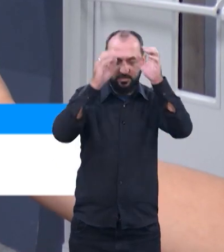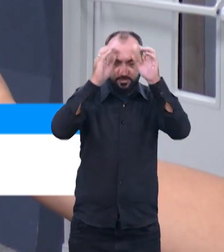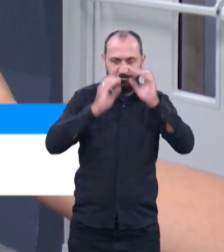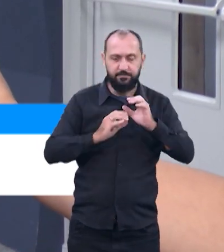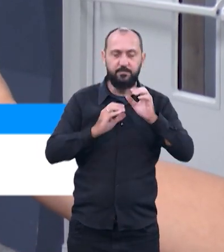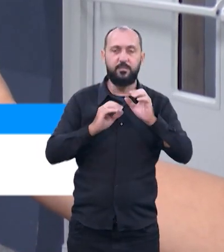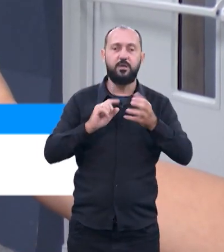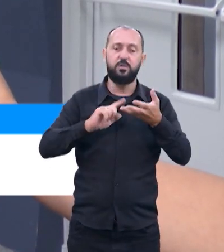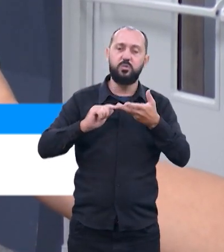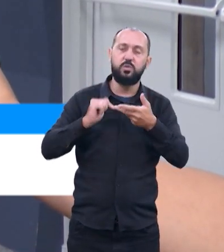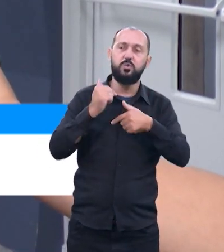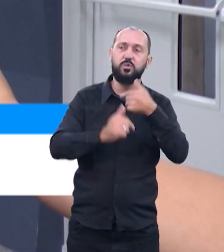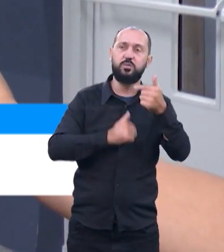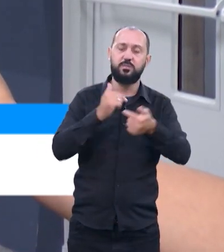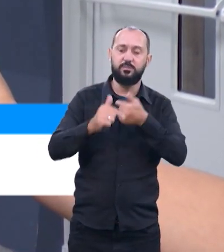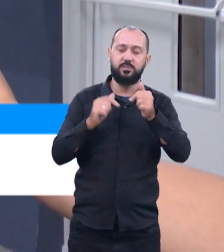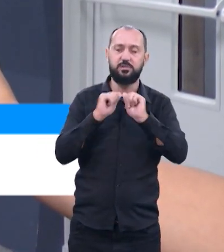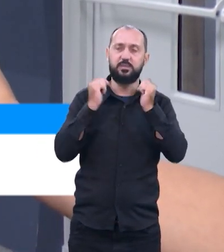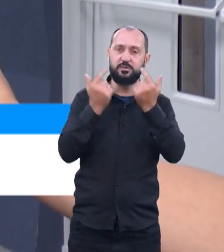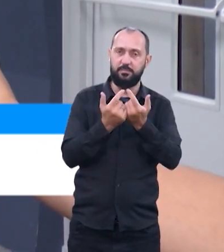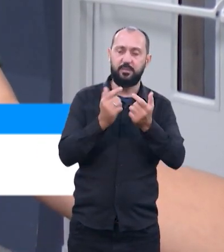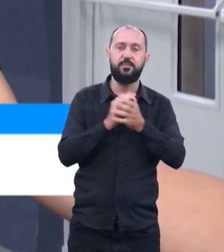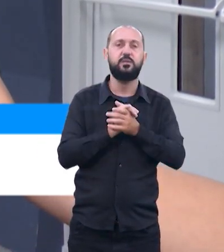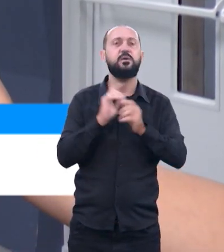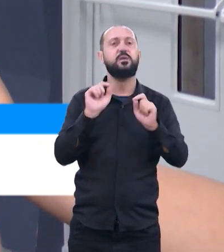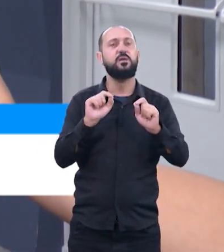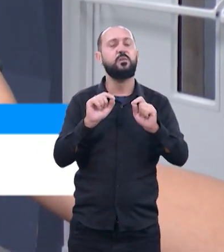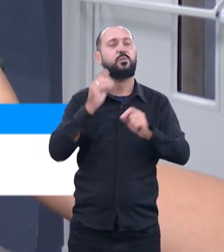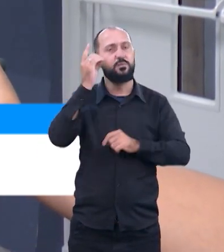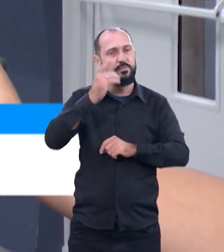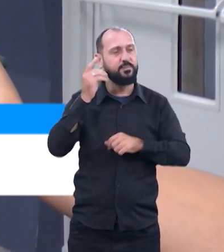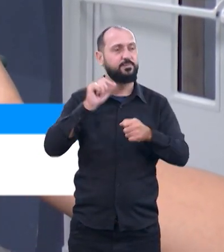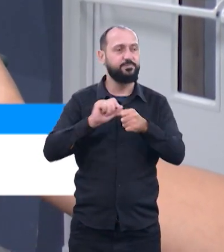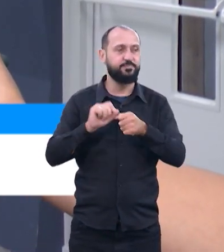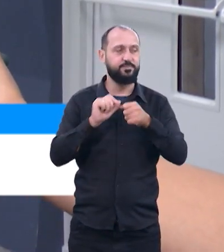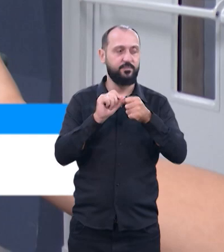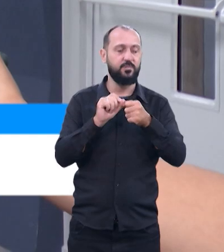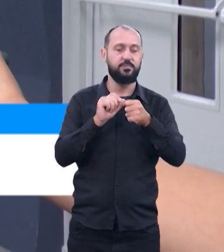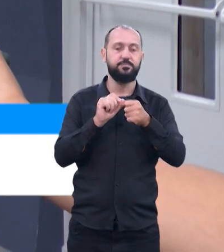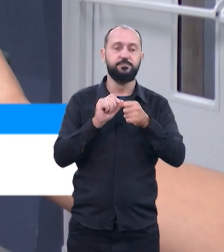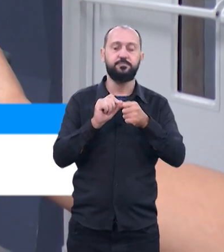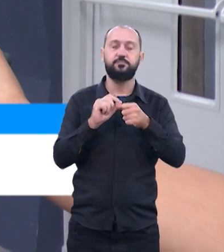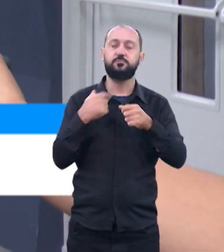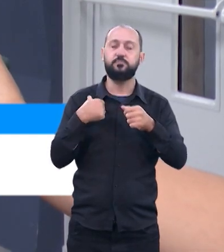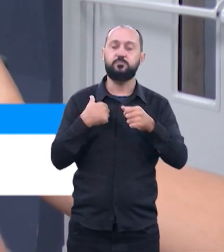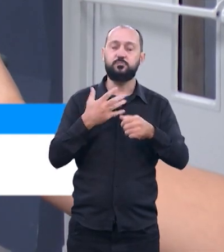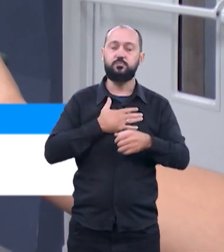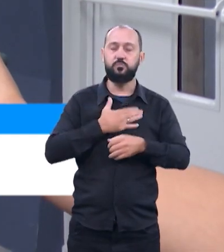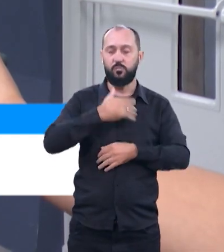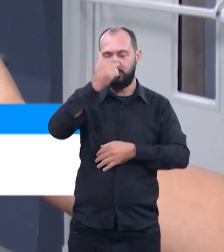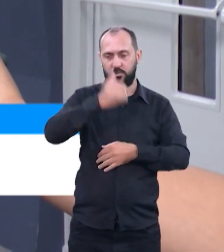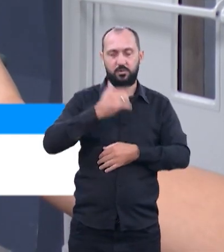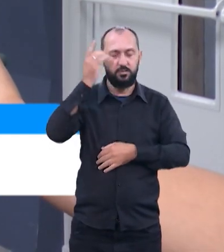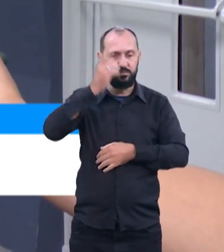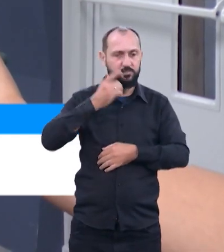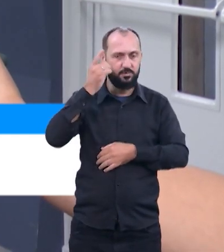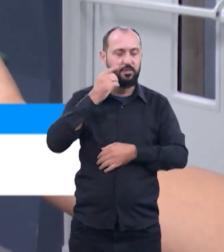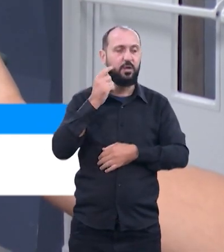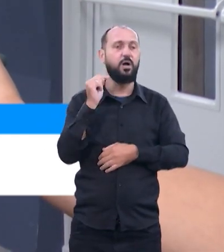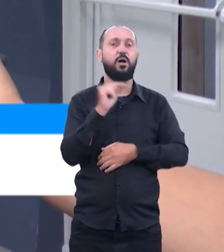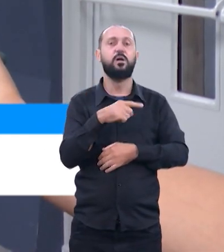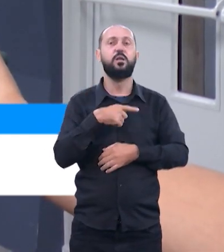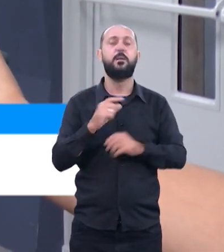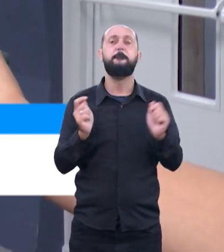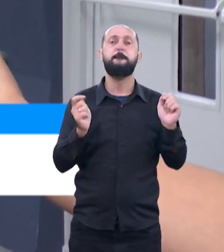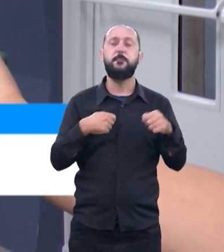cidadão em todos os trabalhos da Assembleia Legislativa. O que um deputado faz, né? Como que está a atuação do meu deputado? Então ali